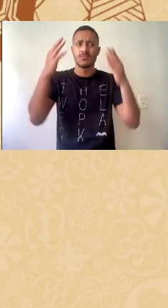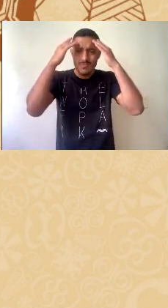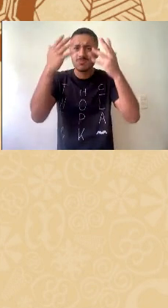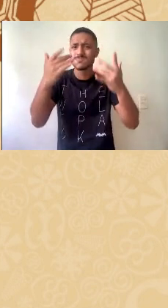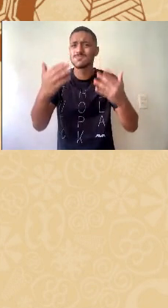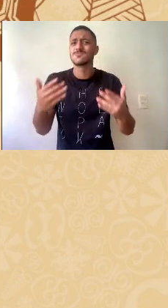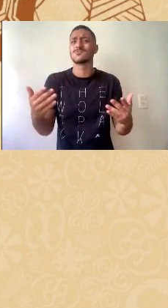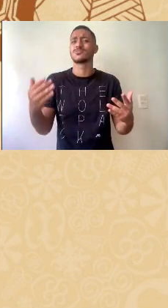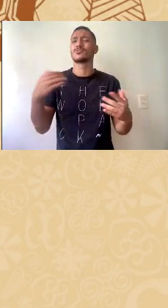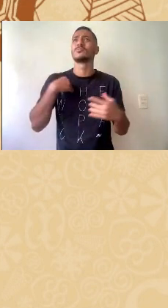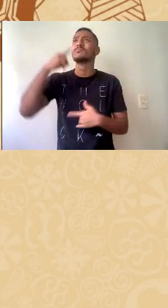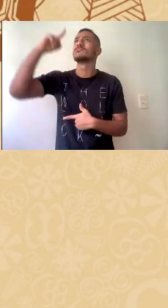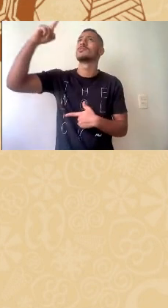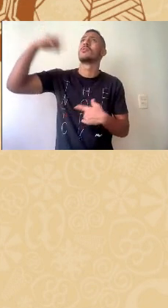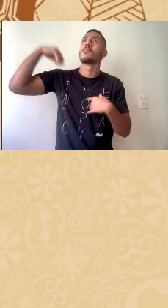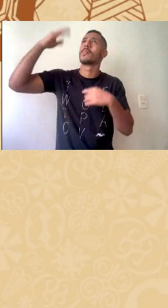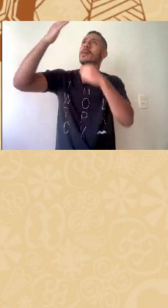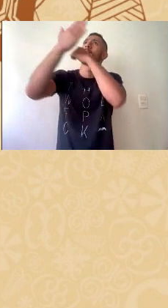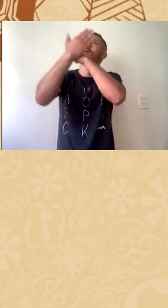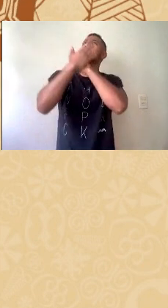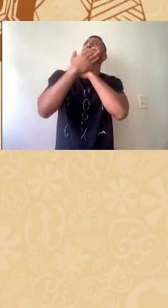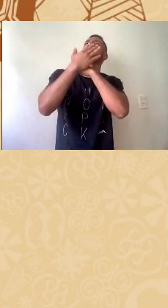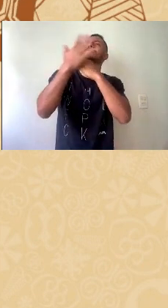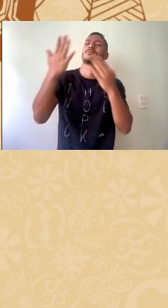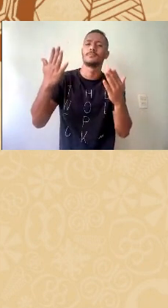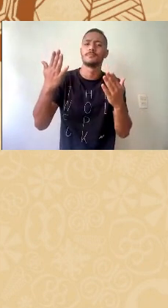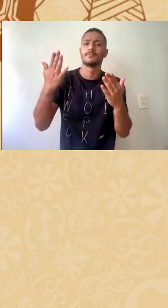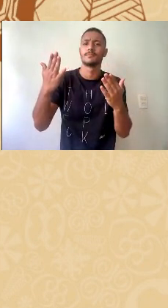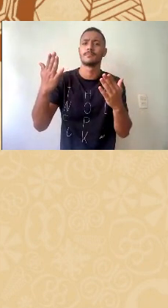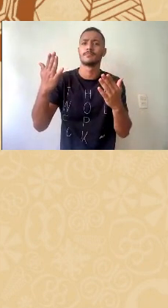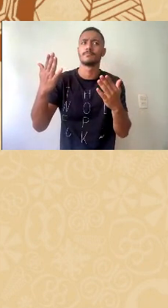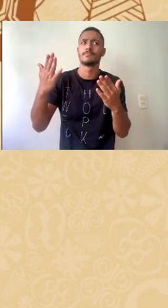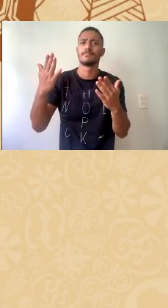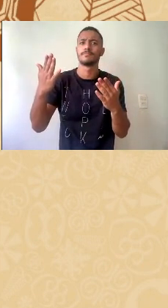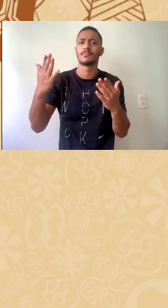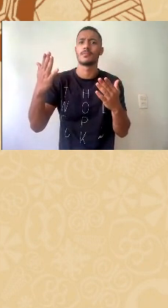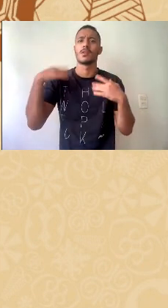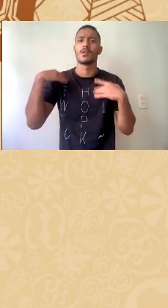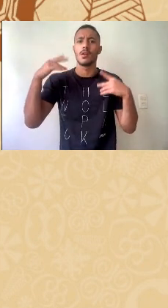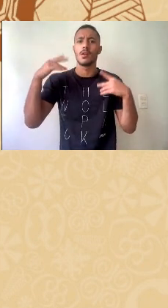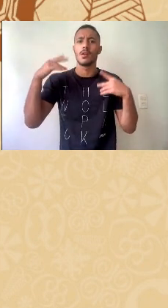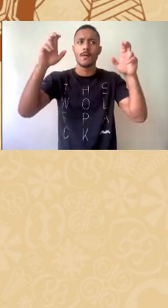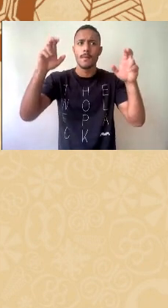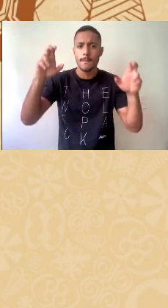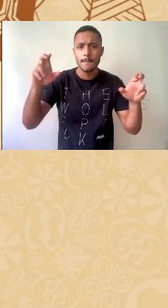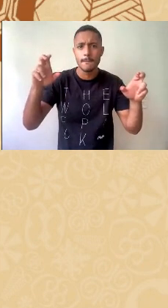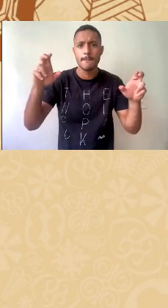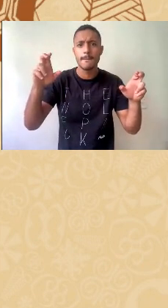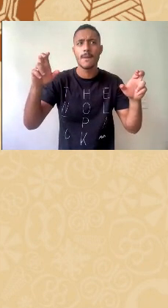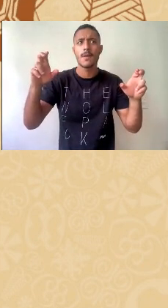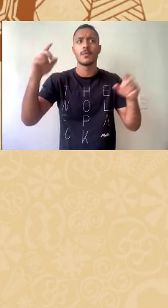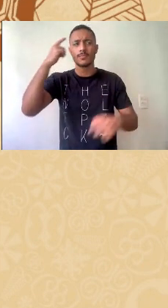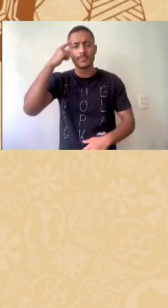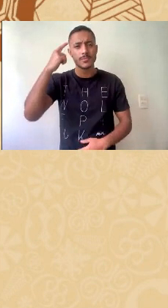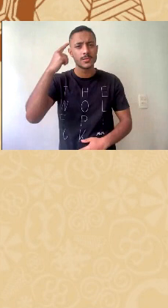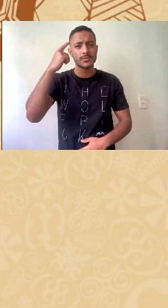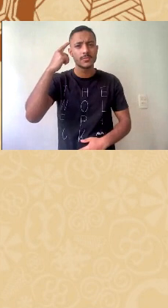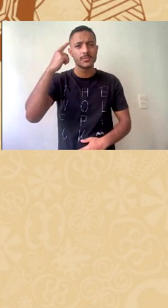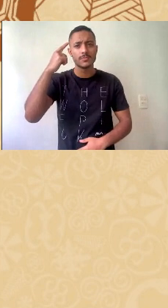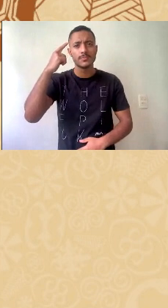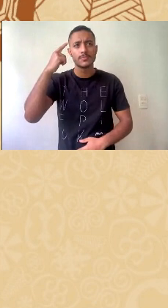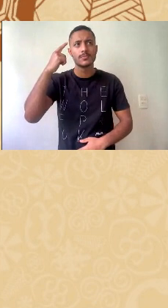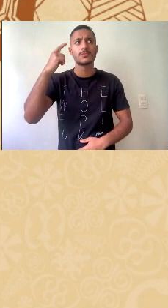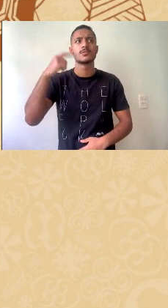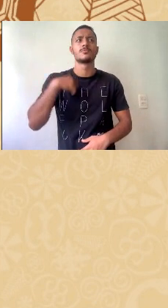falar? Né? Aí a gente sabe que é uma das nossas grandes referências e tal. Então, eu pensei aqui, fui construindo, e